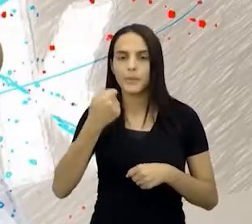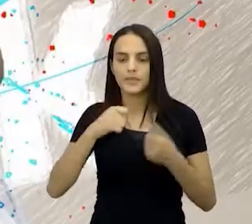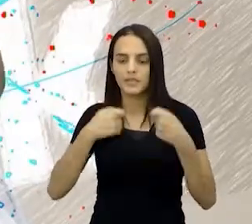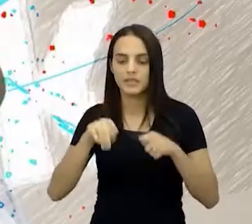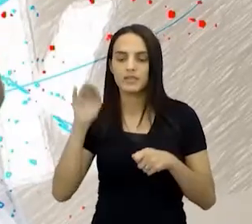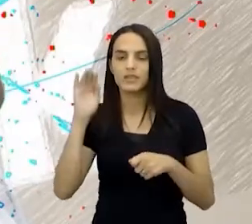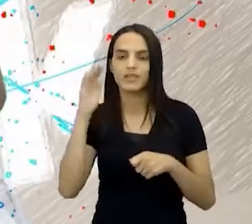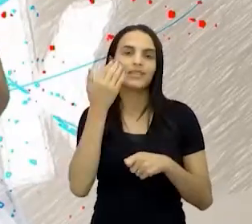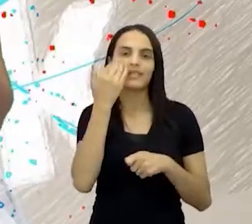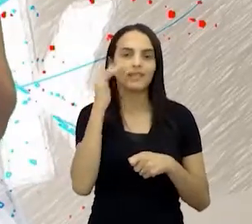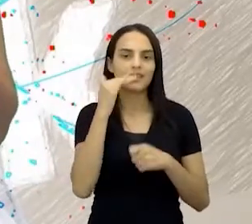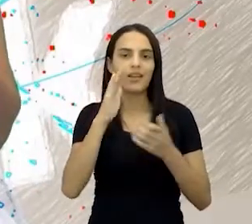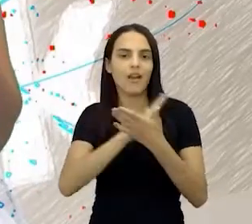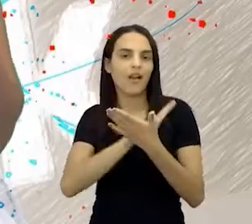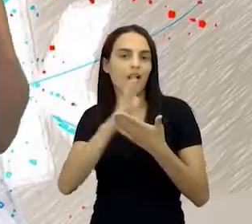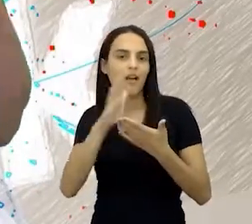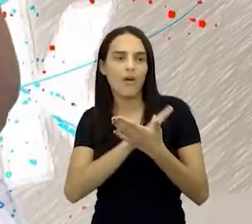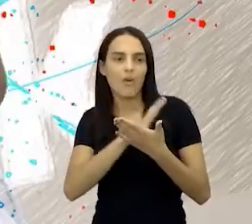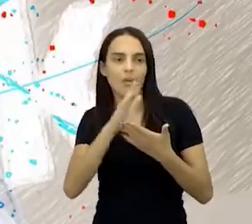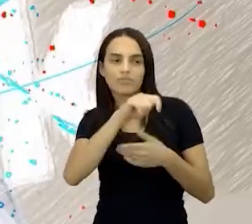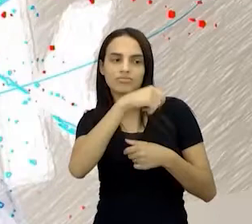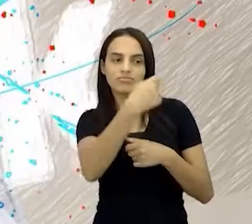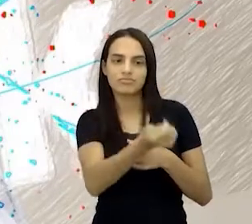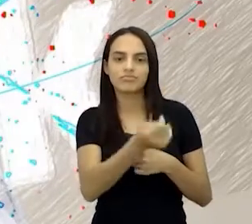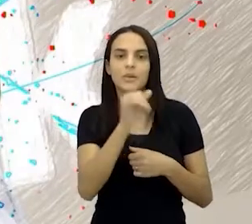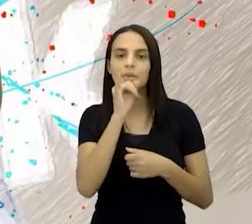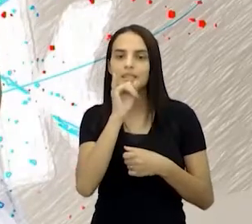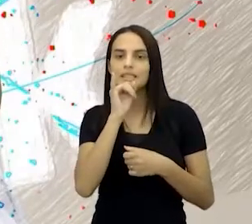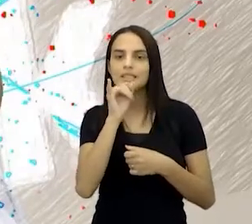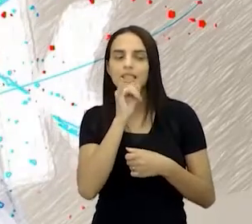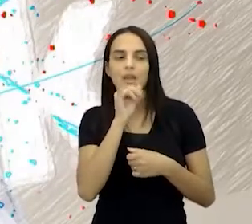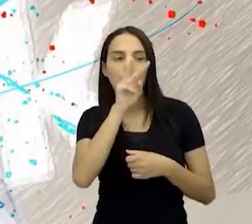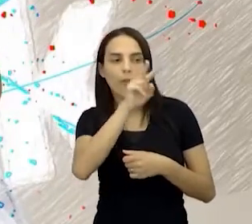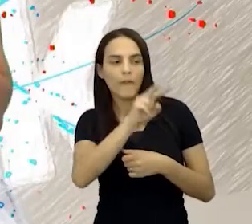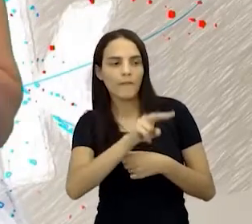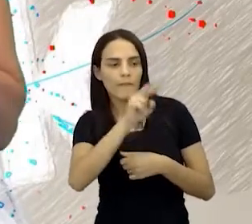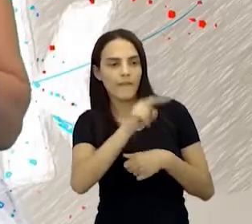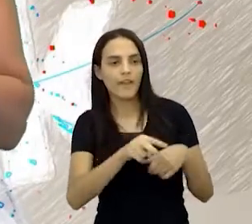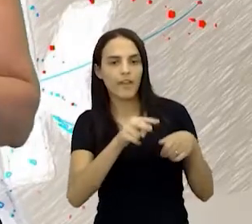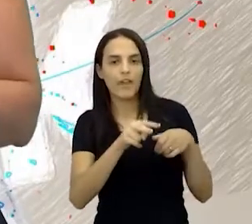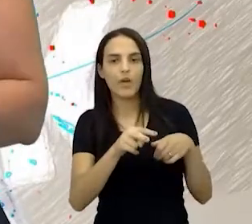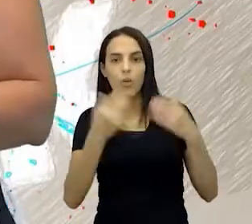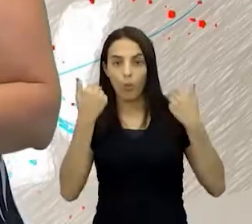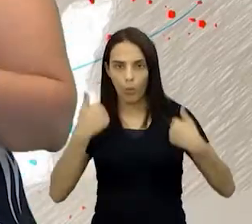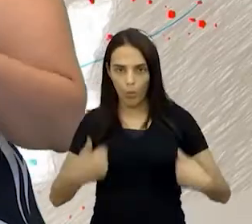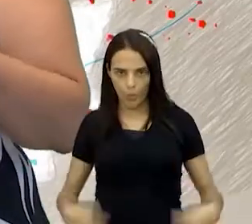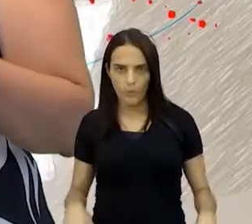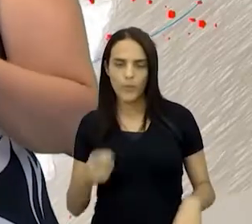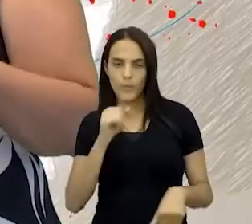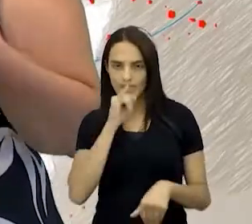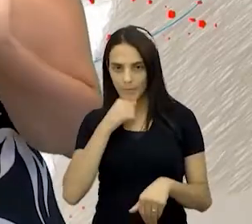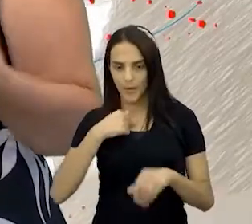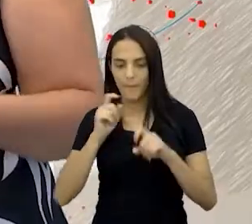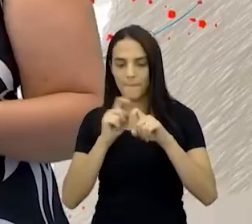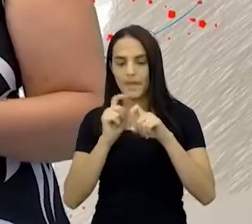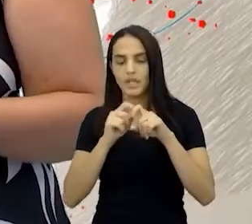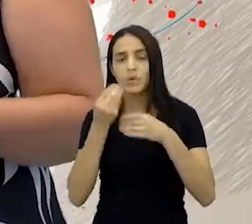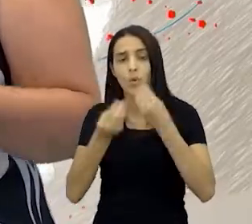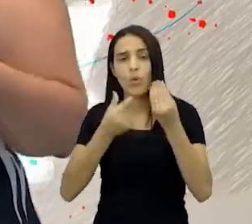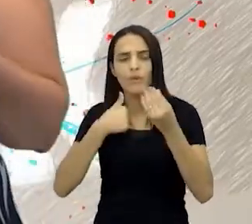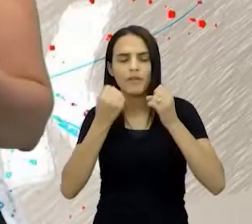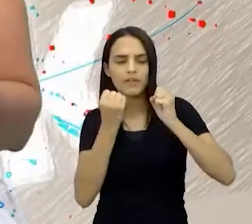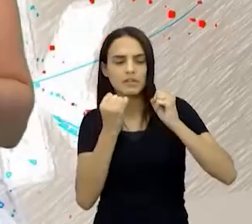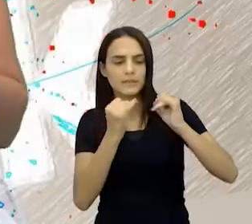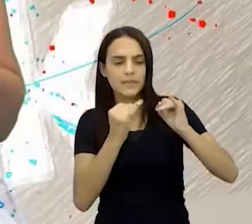alguns sinais. Outra coisa, a linguagem do corpo. Como que eu vou, digamos que eu queira ser médico, como que eu vou contar para um